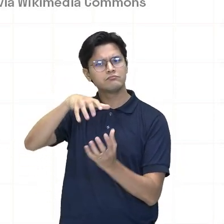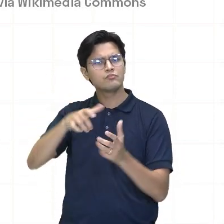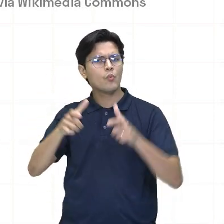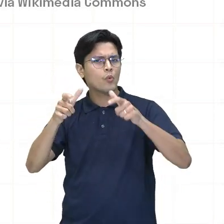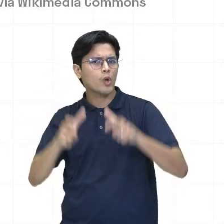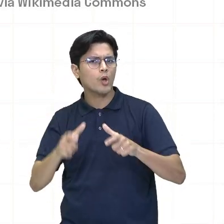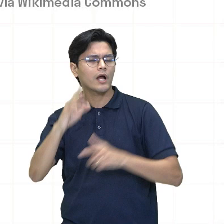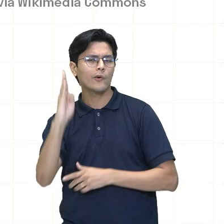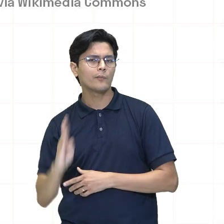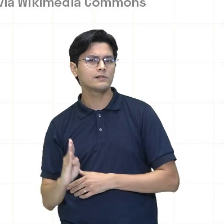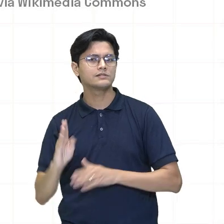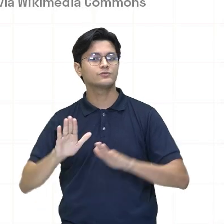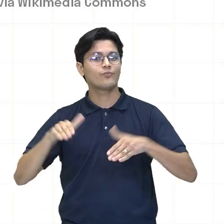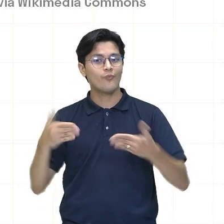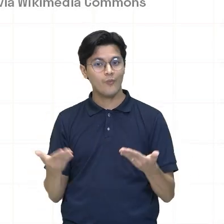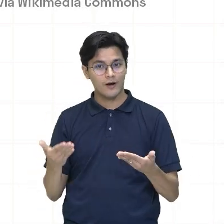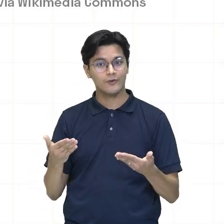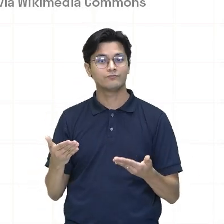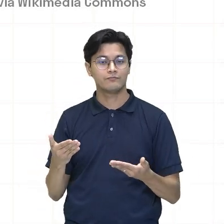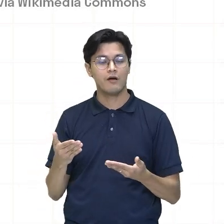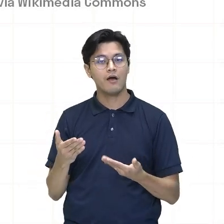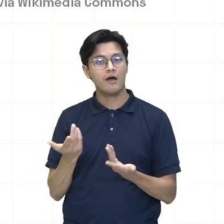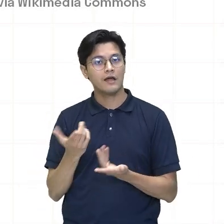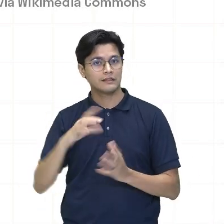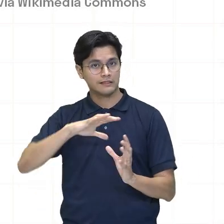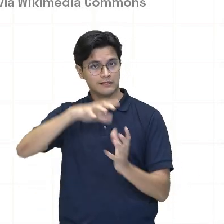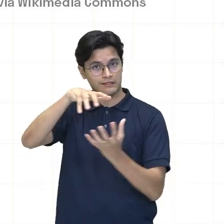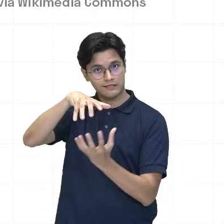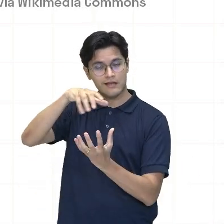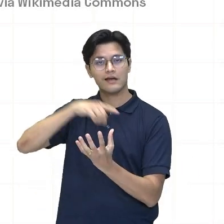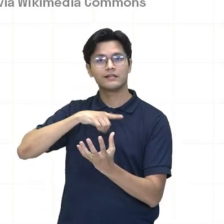em 4 hemisférios. Nós